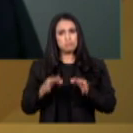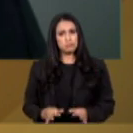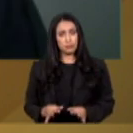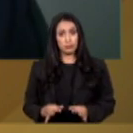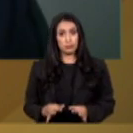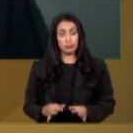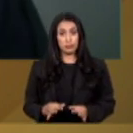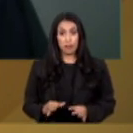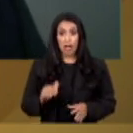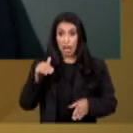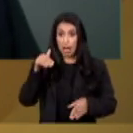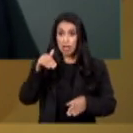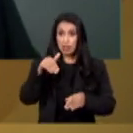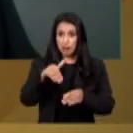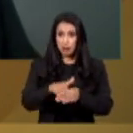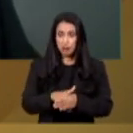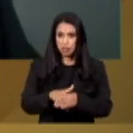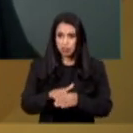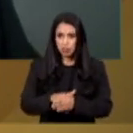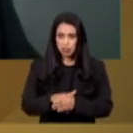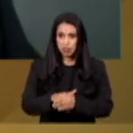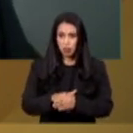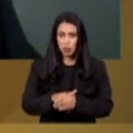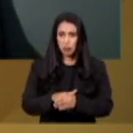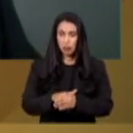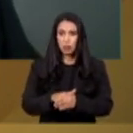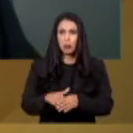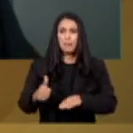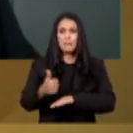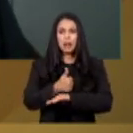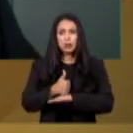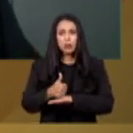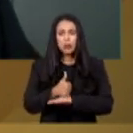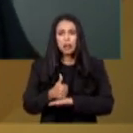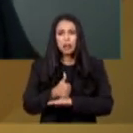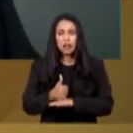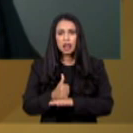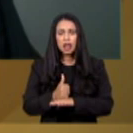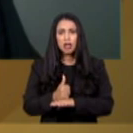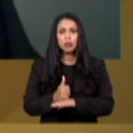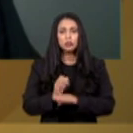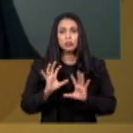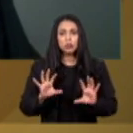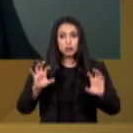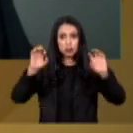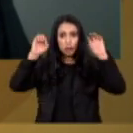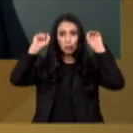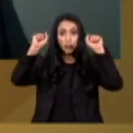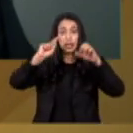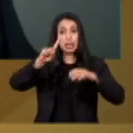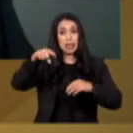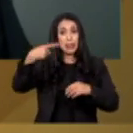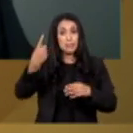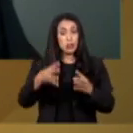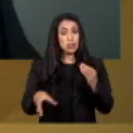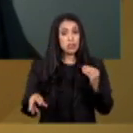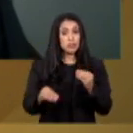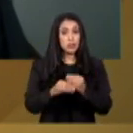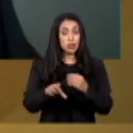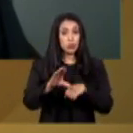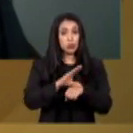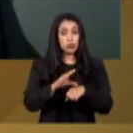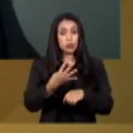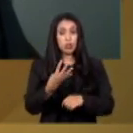a eleição para os cargos de água doce mais após a edição da emenda